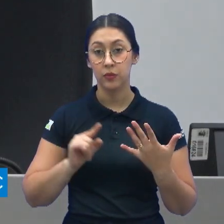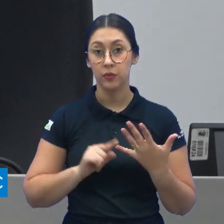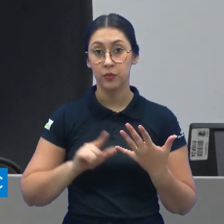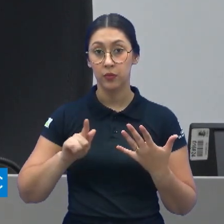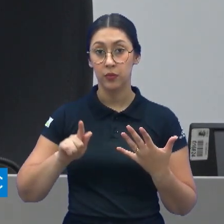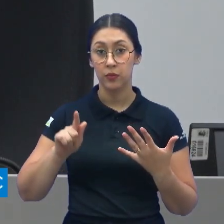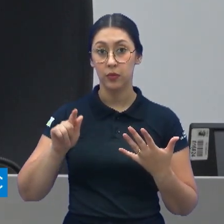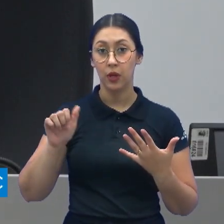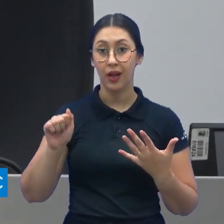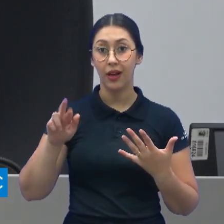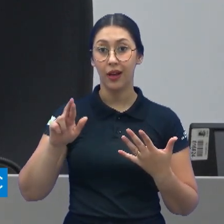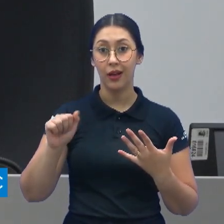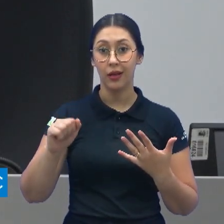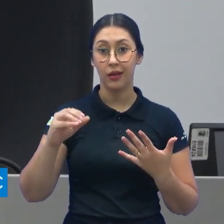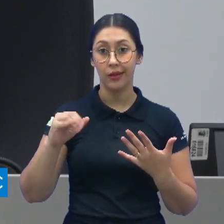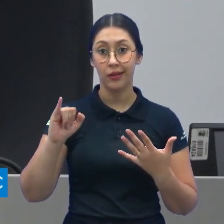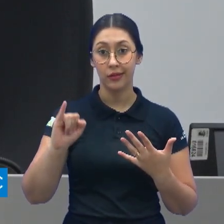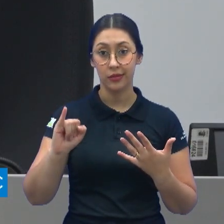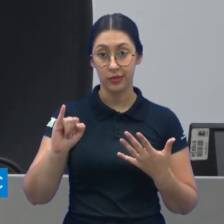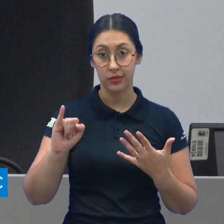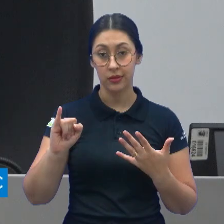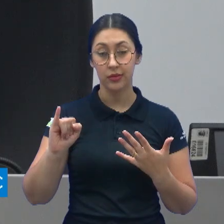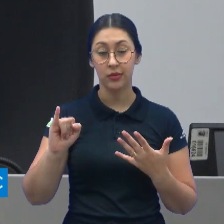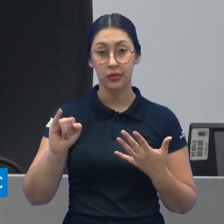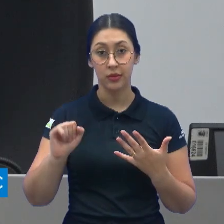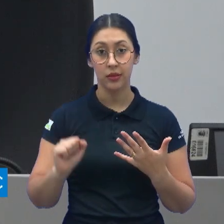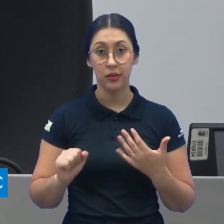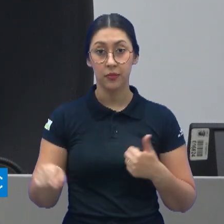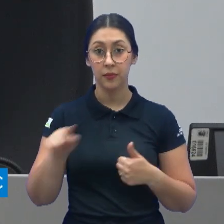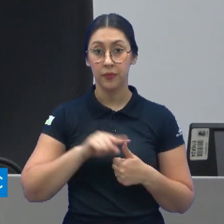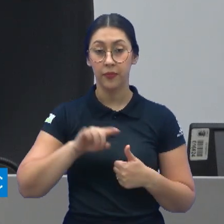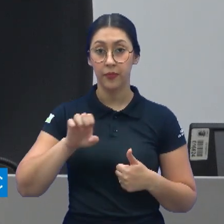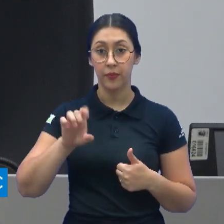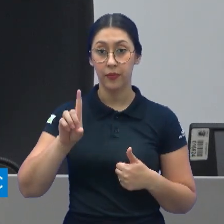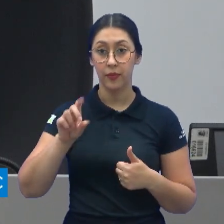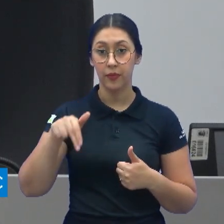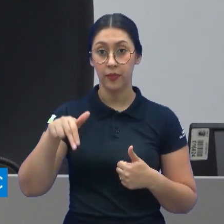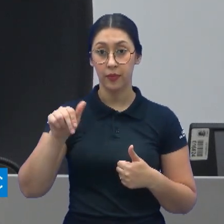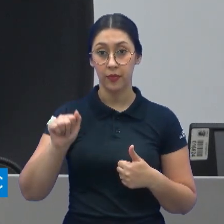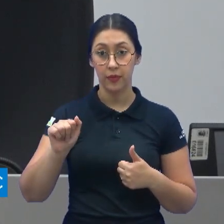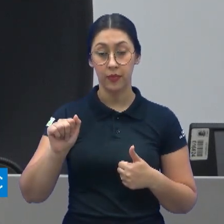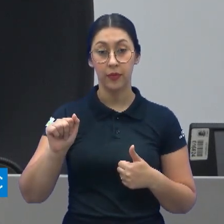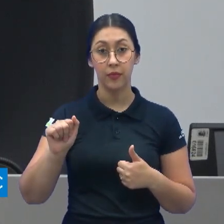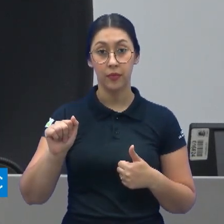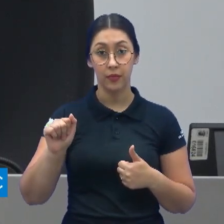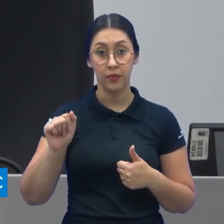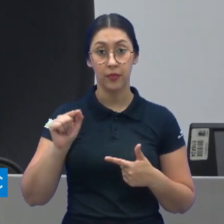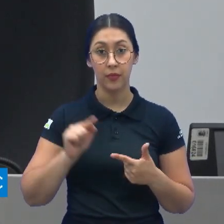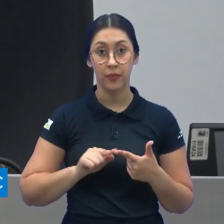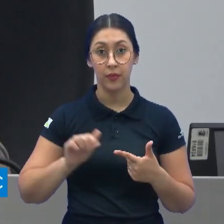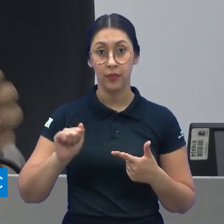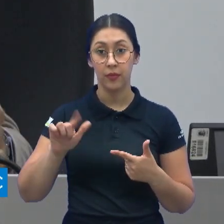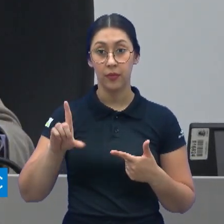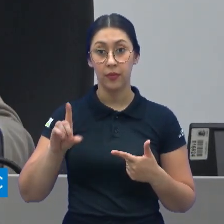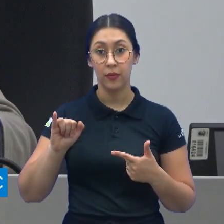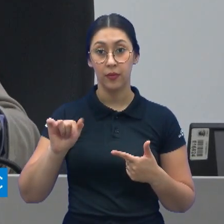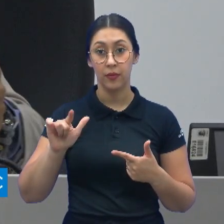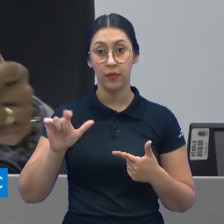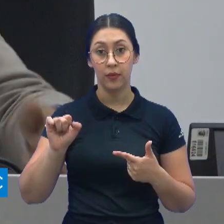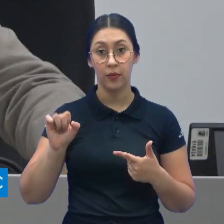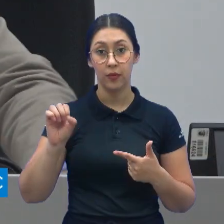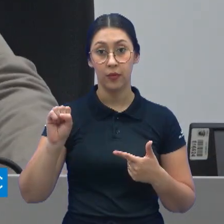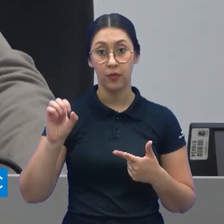Guaraci Garcia Saraiva, Edna Dias Cerqueira, Adilson Batista.